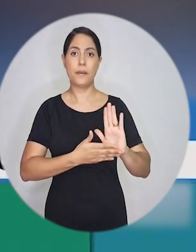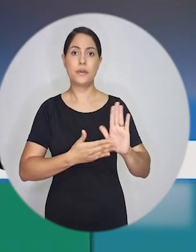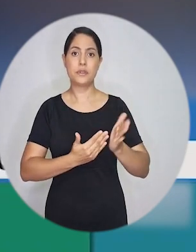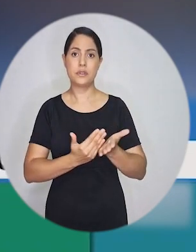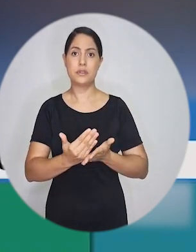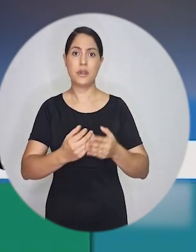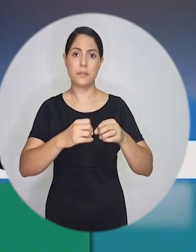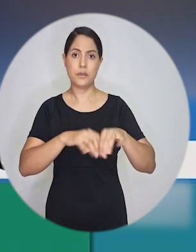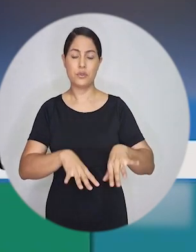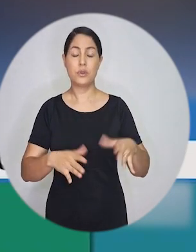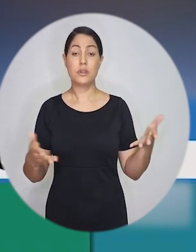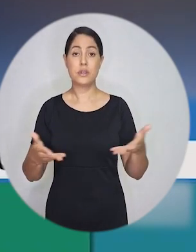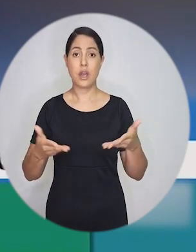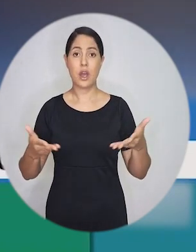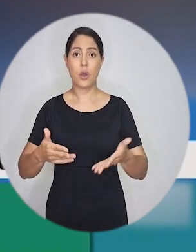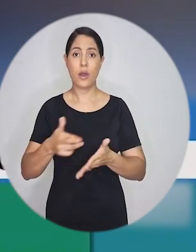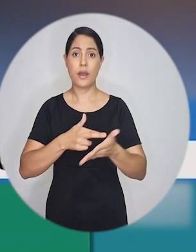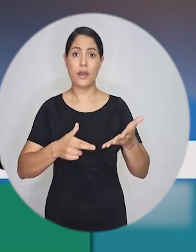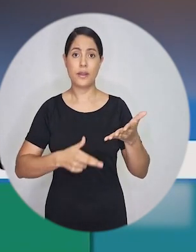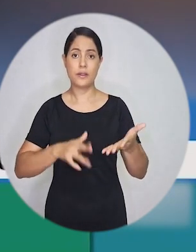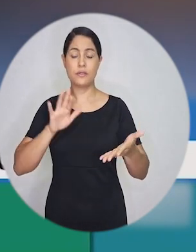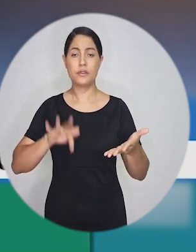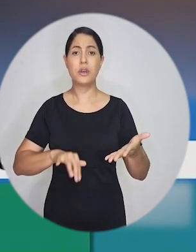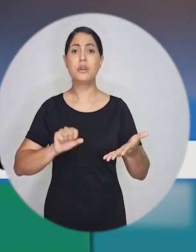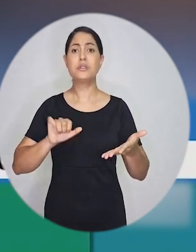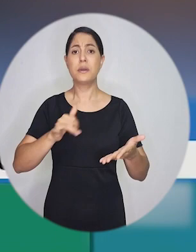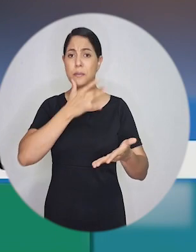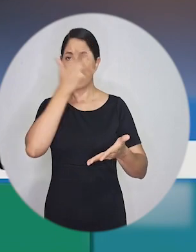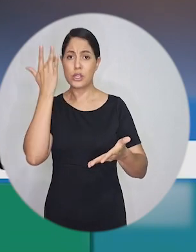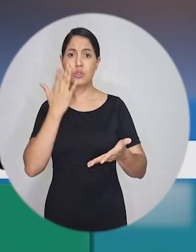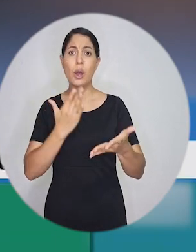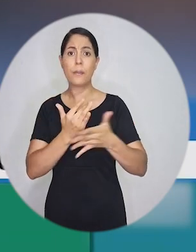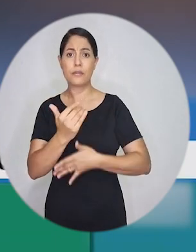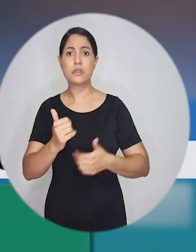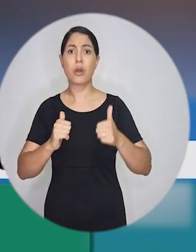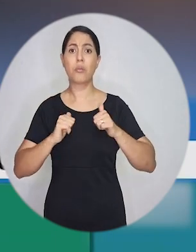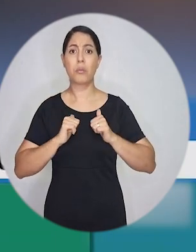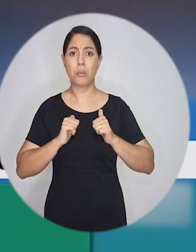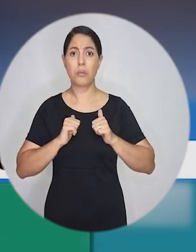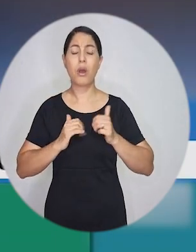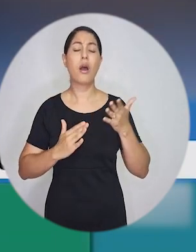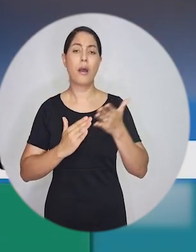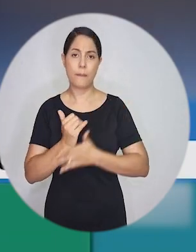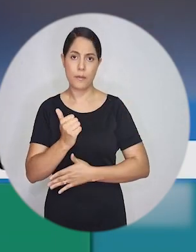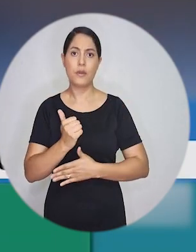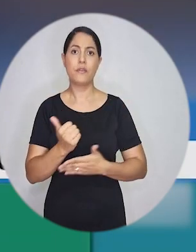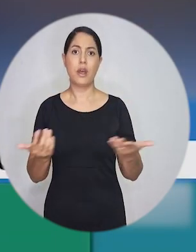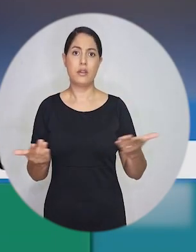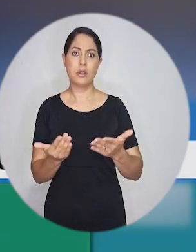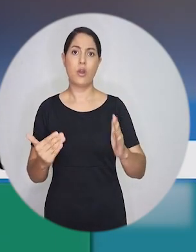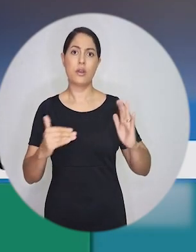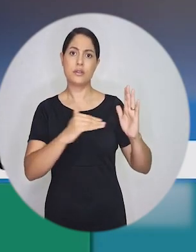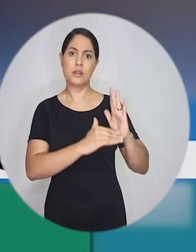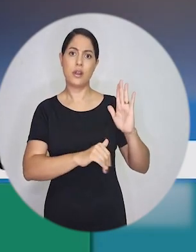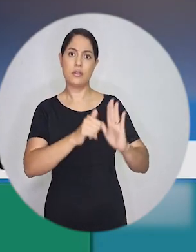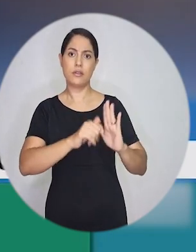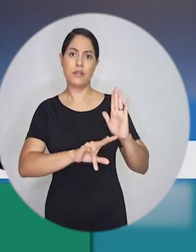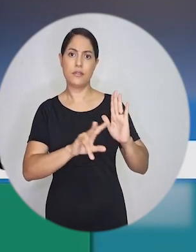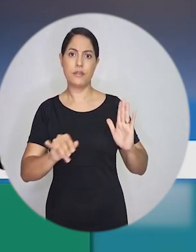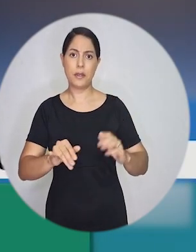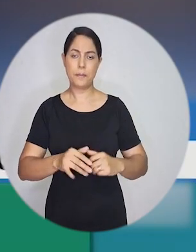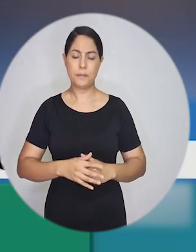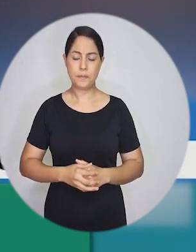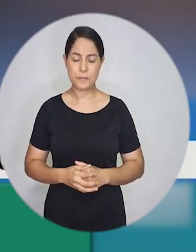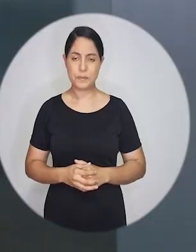proposição inicial. Em votação, a redação final. Aqueles que forem pela aprovação permaneçam como se acham. Aprovada, a matéria vai ao